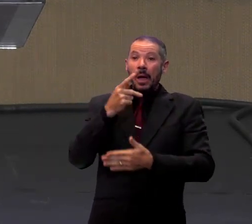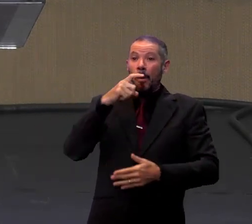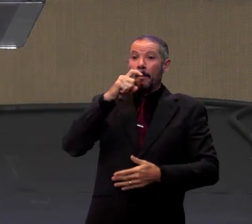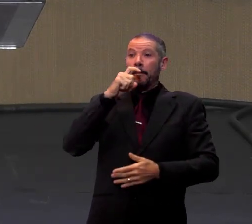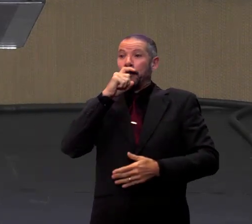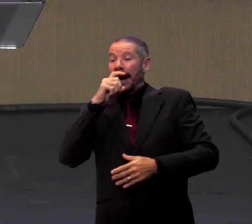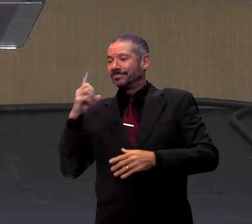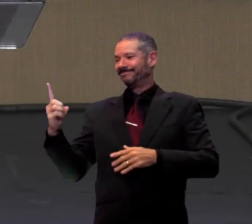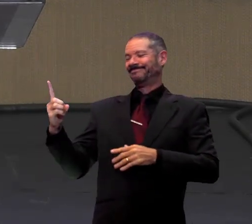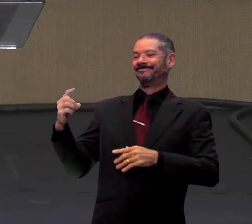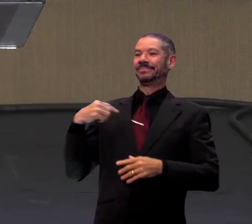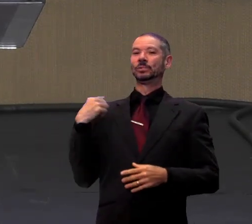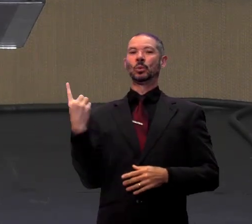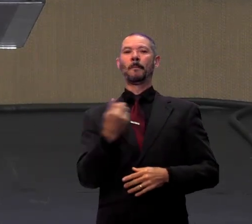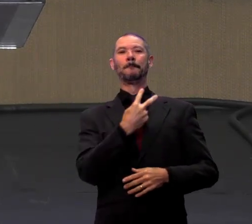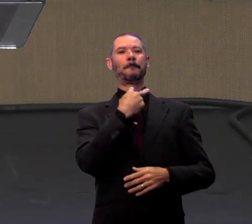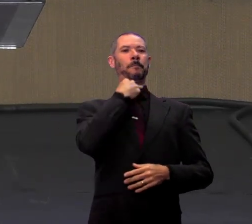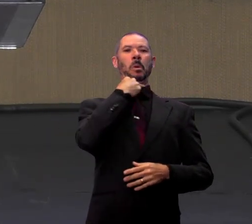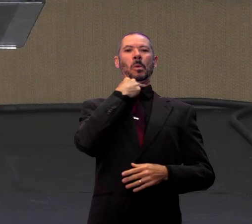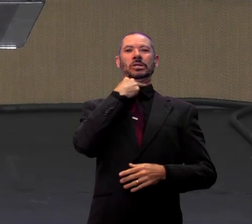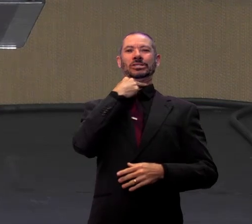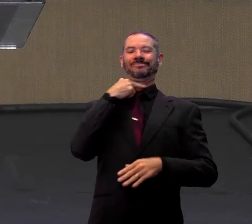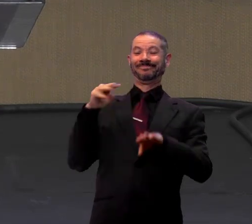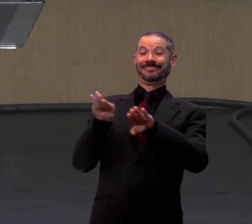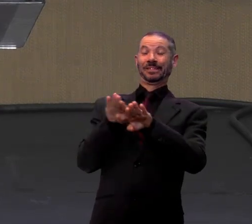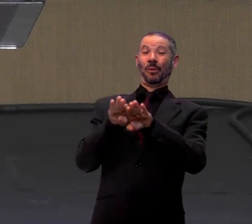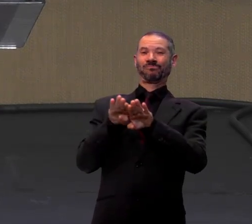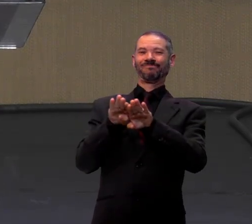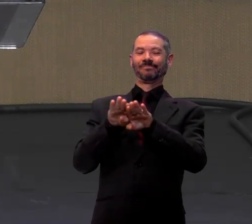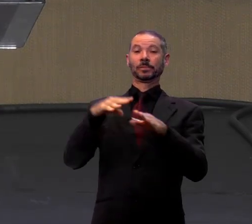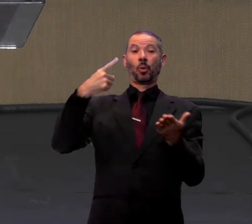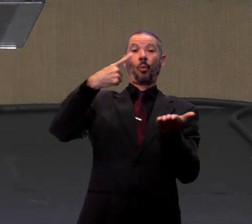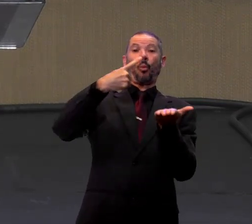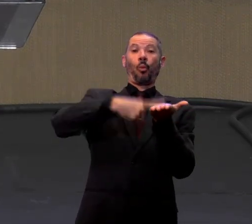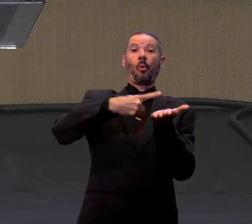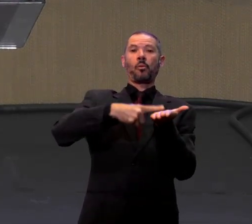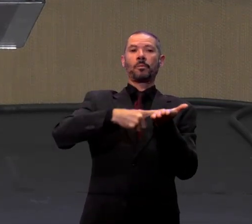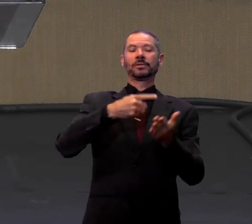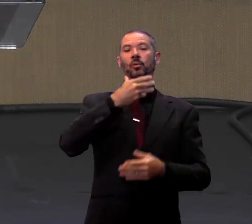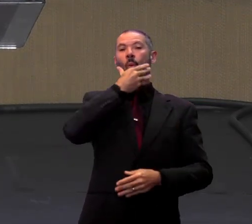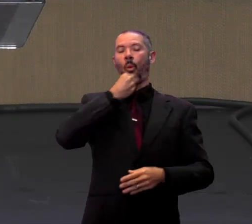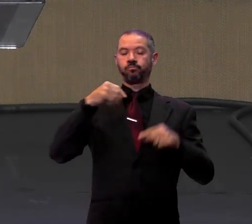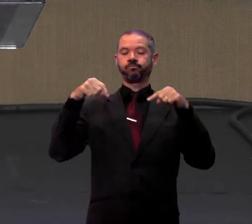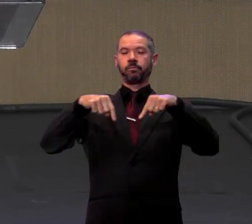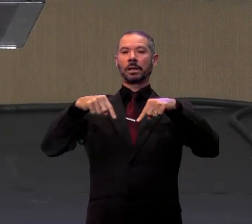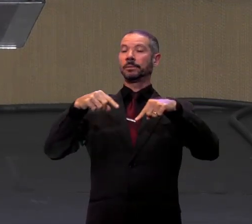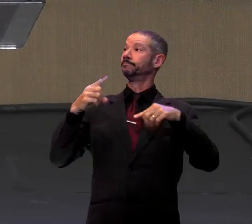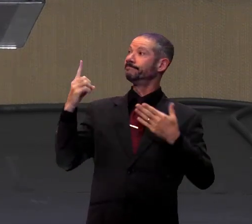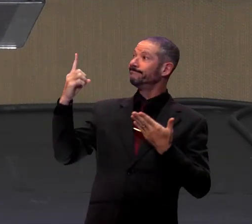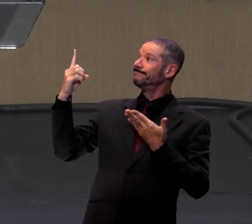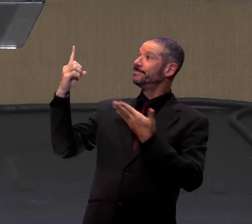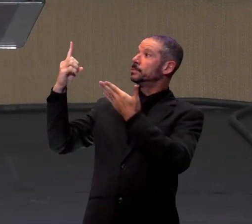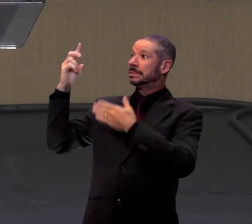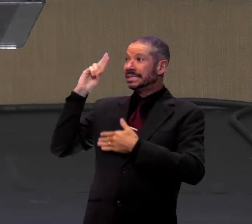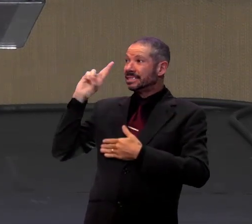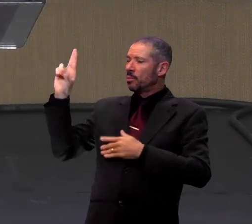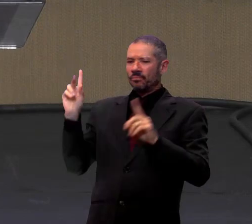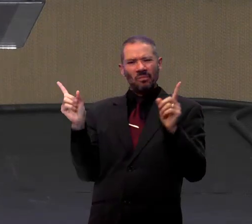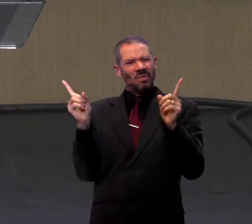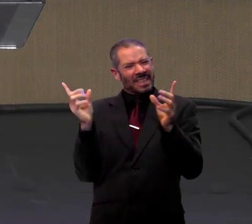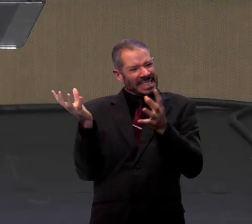nós não podemos cometê-los. E nós fizemos compromissos como homens aqui, né, diante de Deus: Senhor, nós